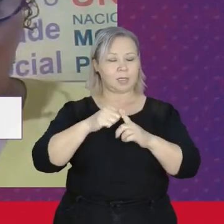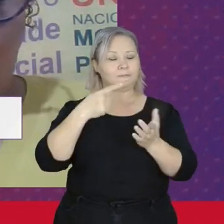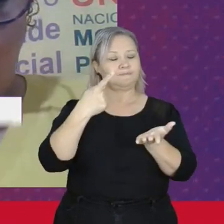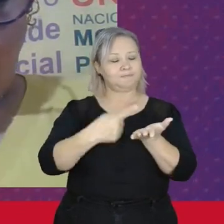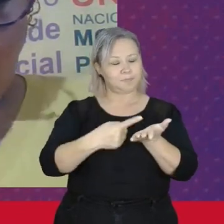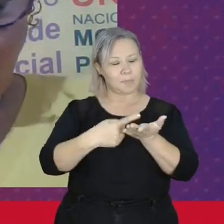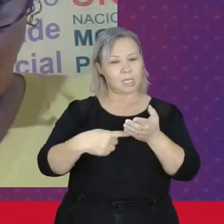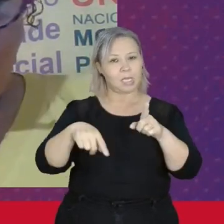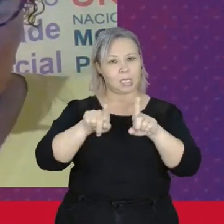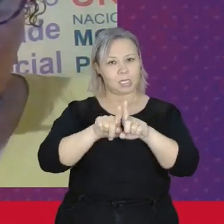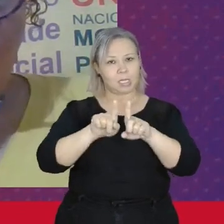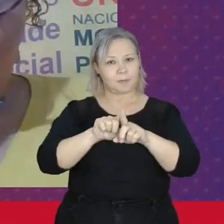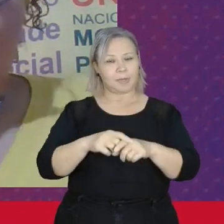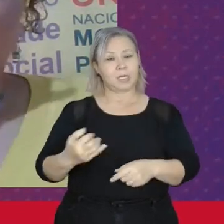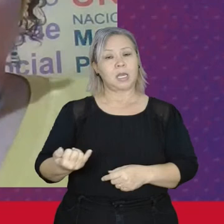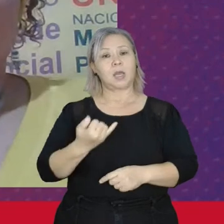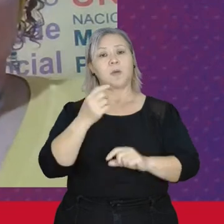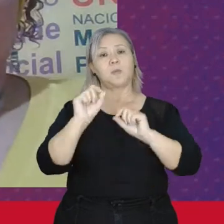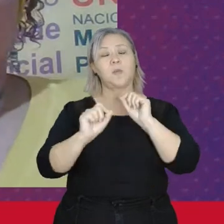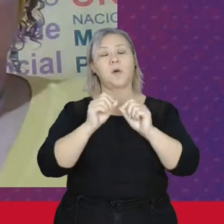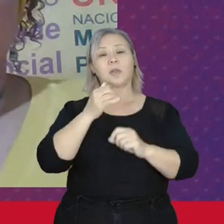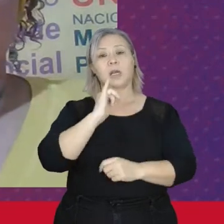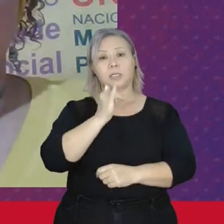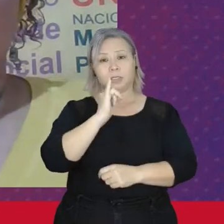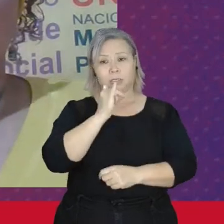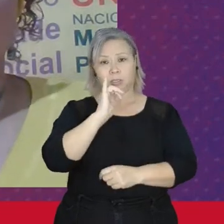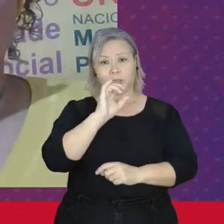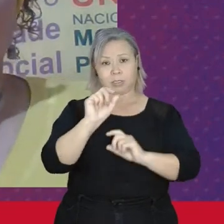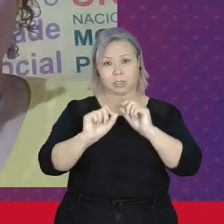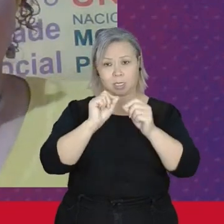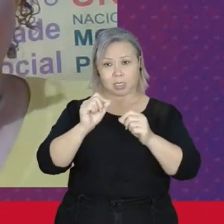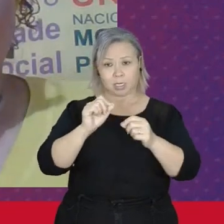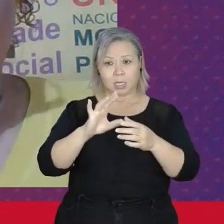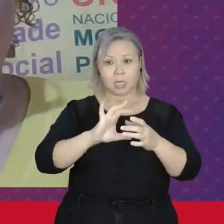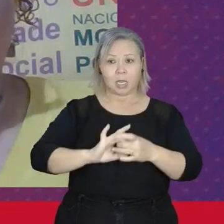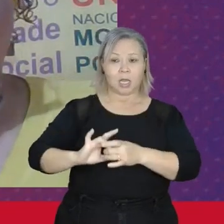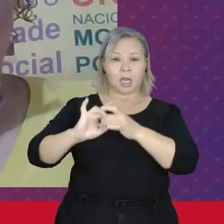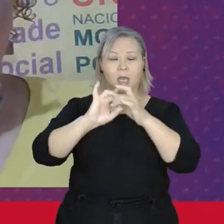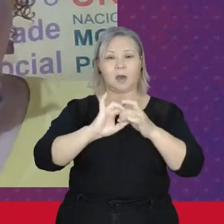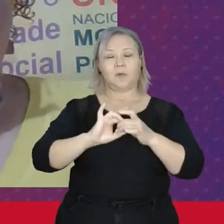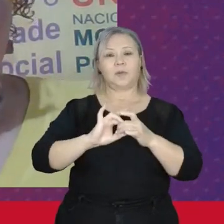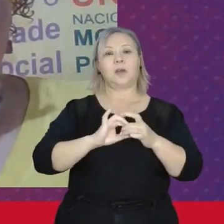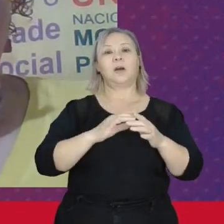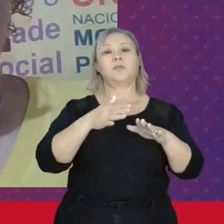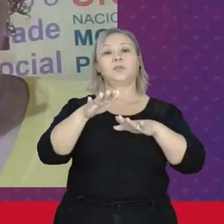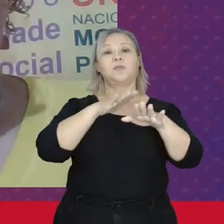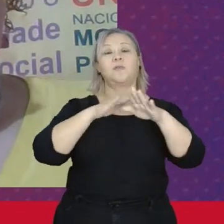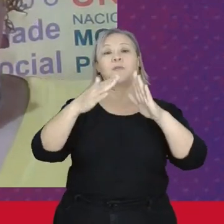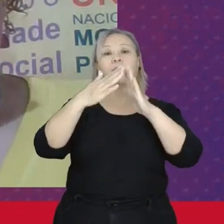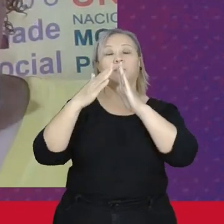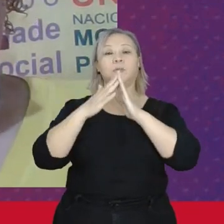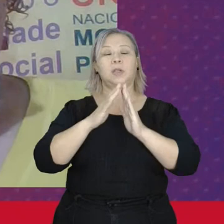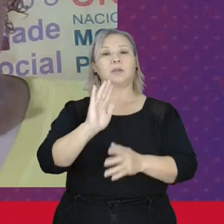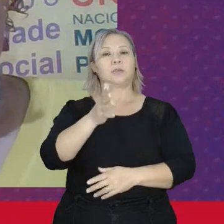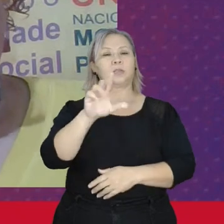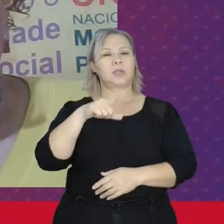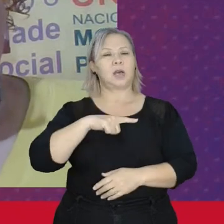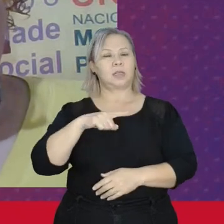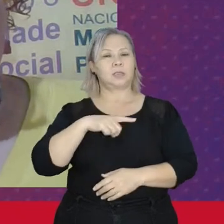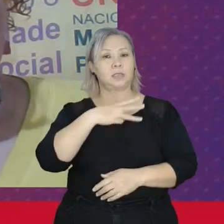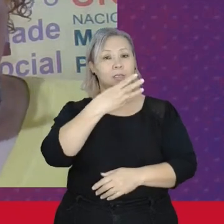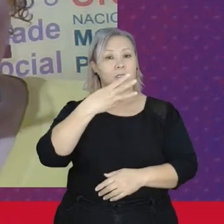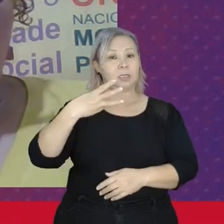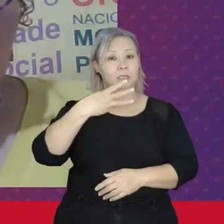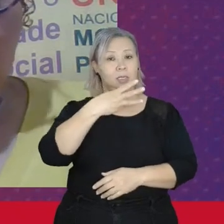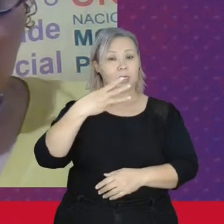agenda. É importante dizer, né, que a União dos Movimentos de Moradia, ela existe há